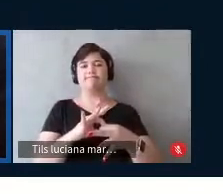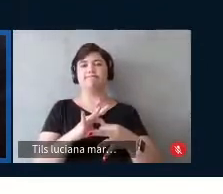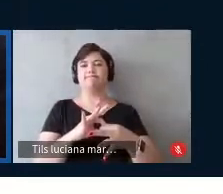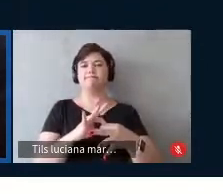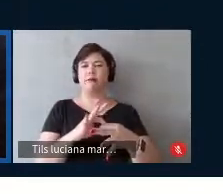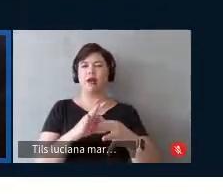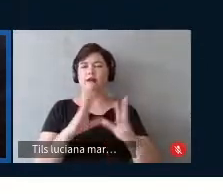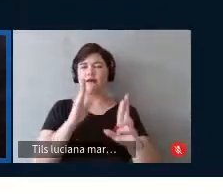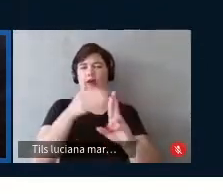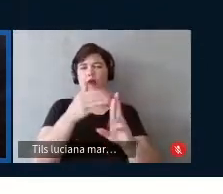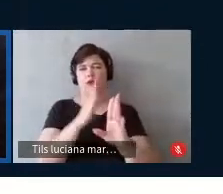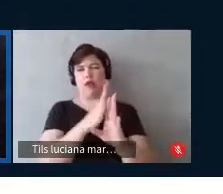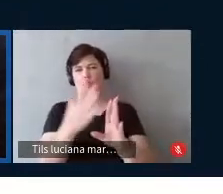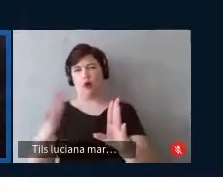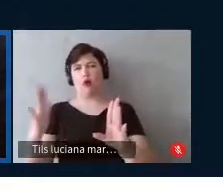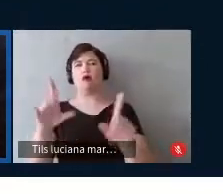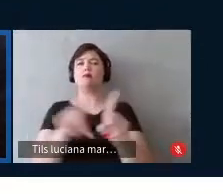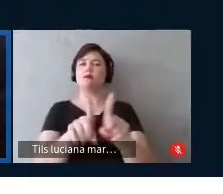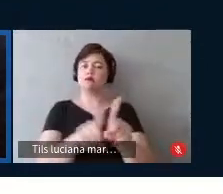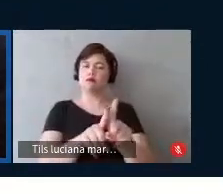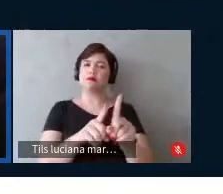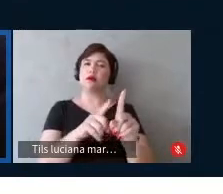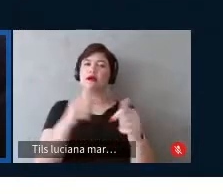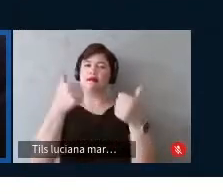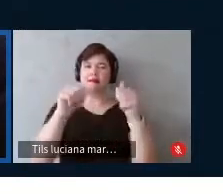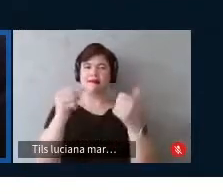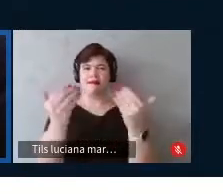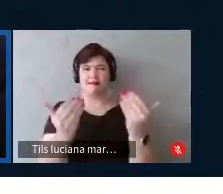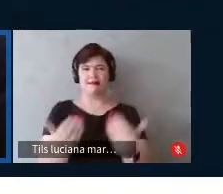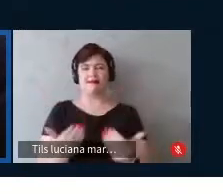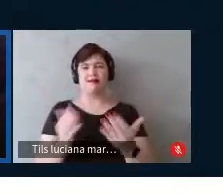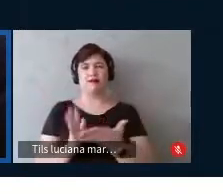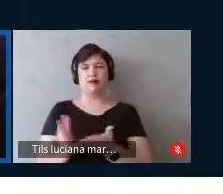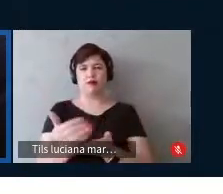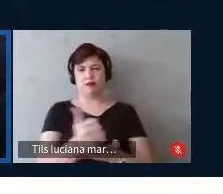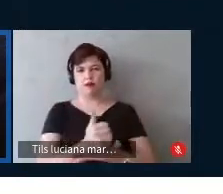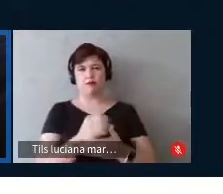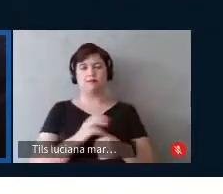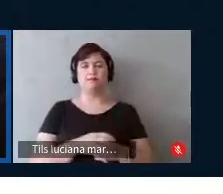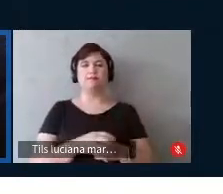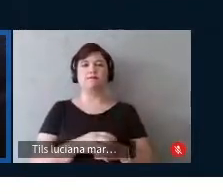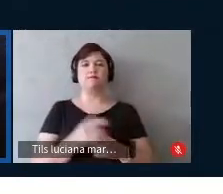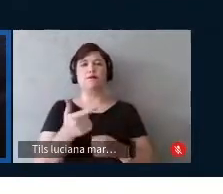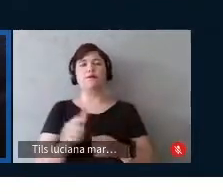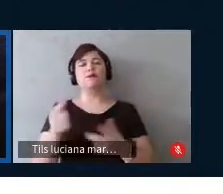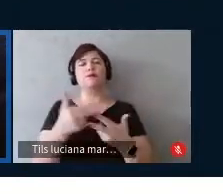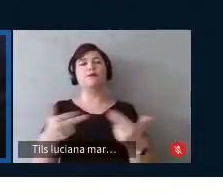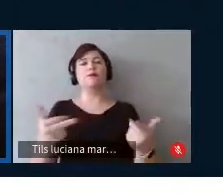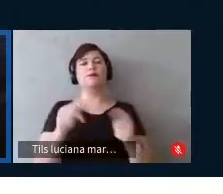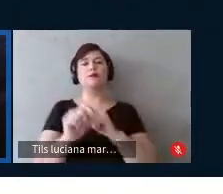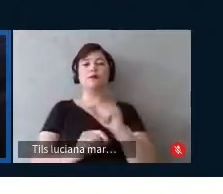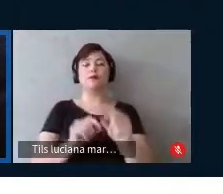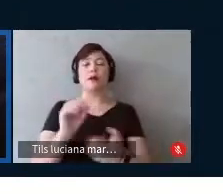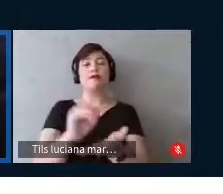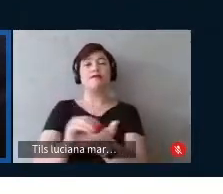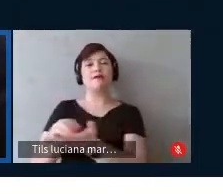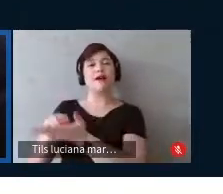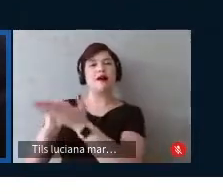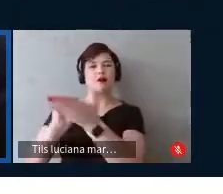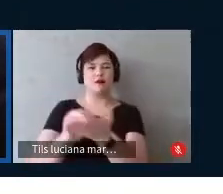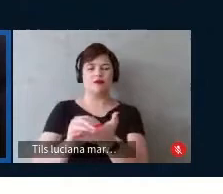bibliograficamente, mas também naquilo que se propõe na análise dos dados, né? Uma outra questão é a falta das